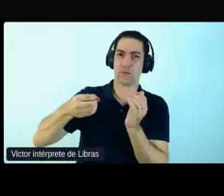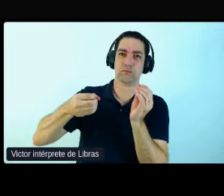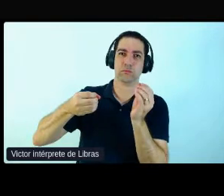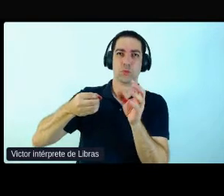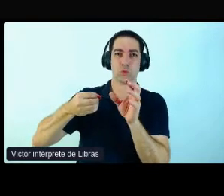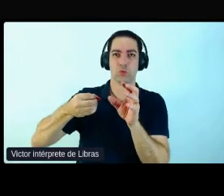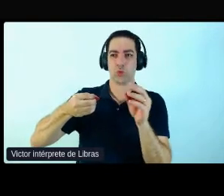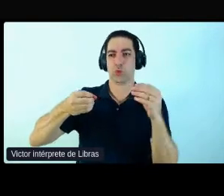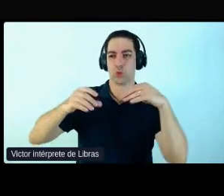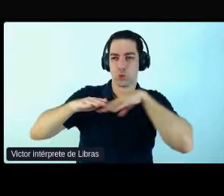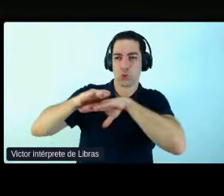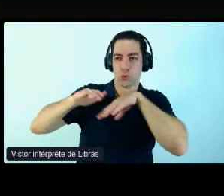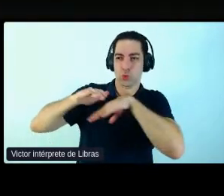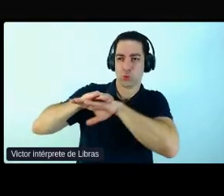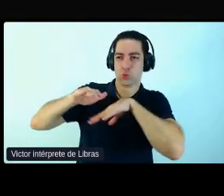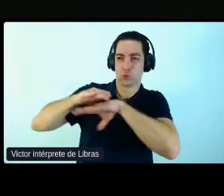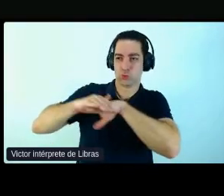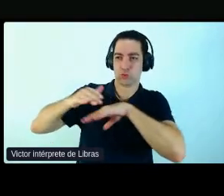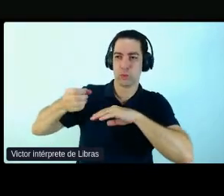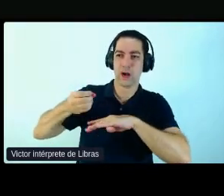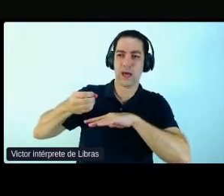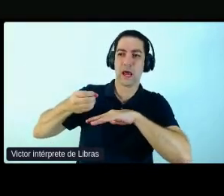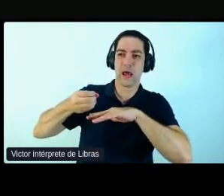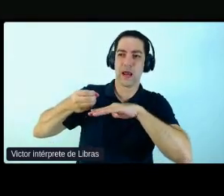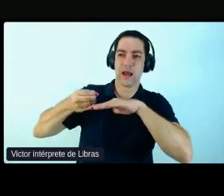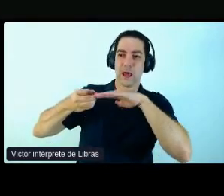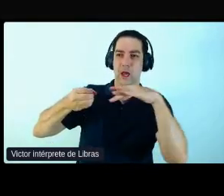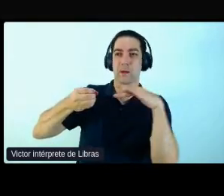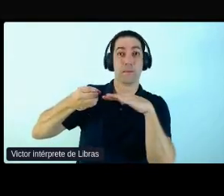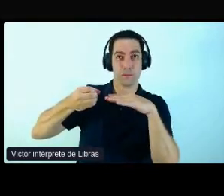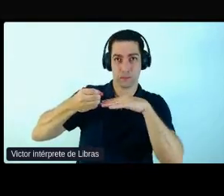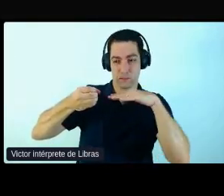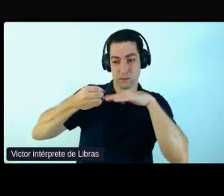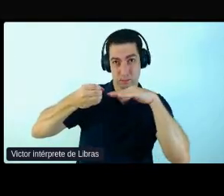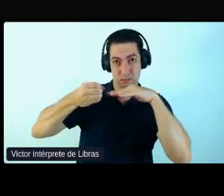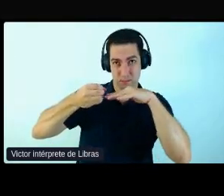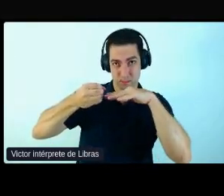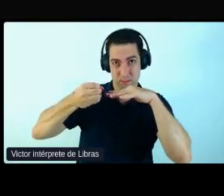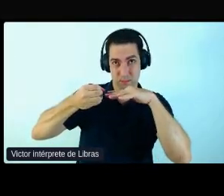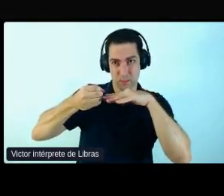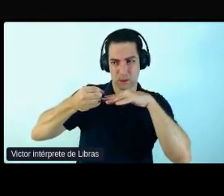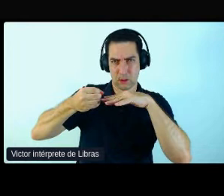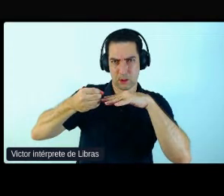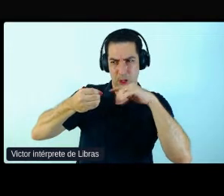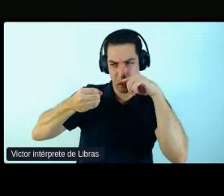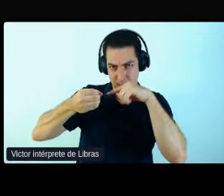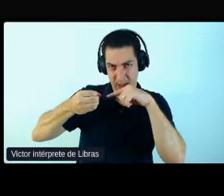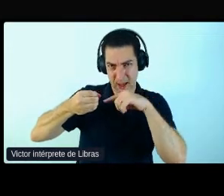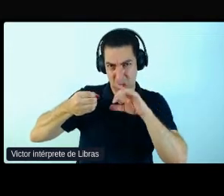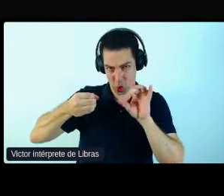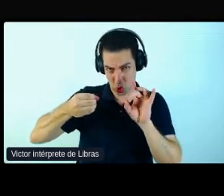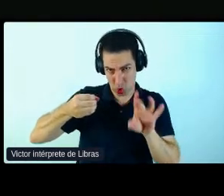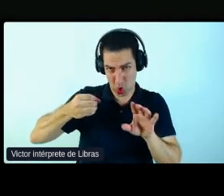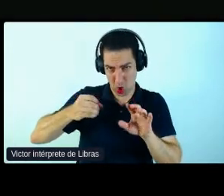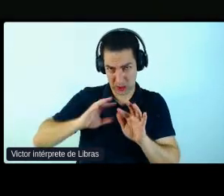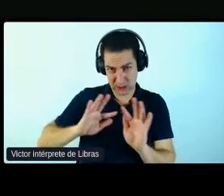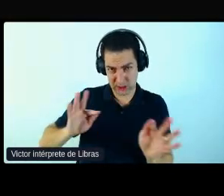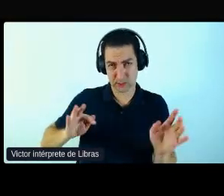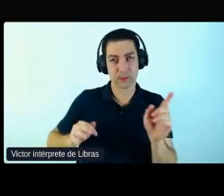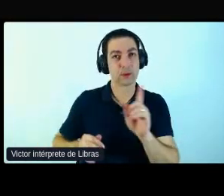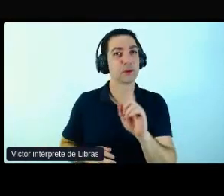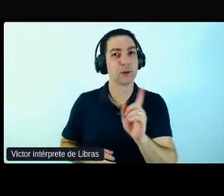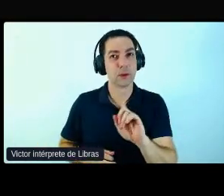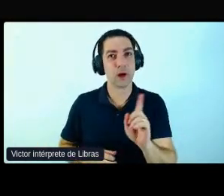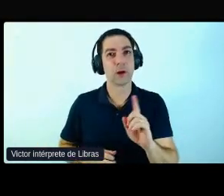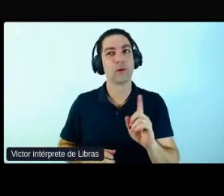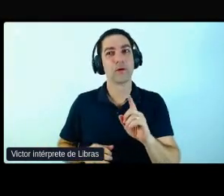números, desses textos, desses dados, a gente gera informação. Então, a gente gera soluções,